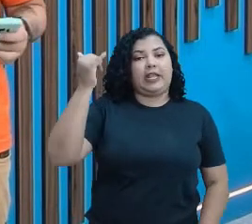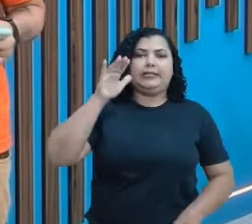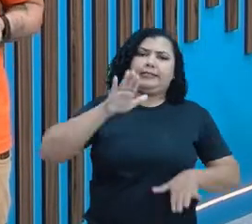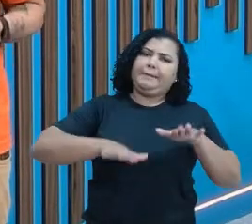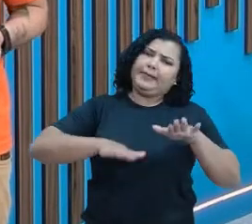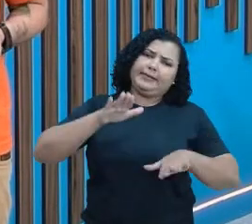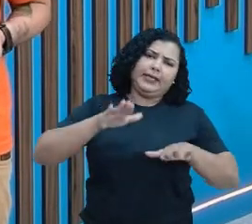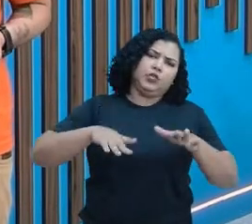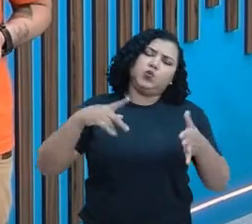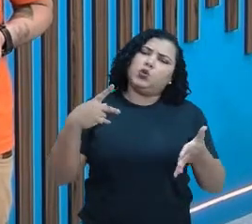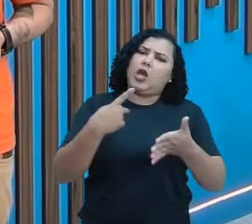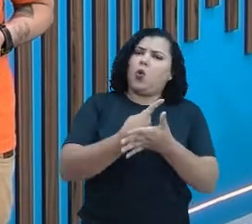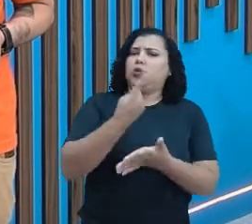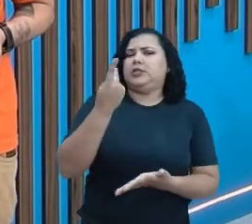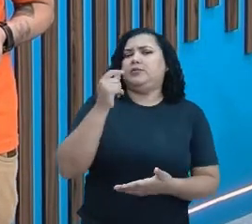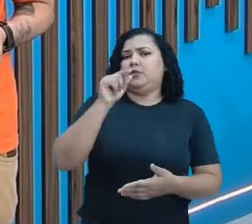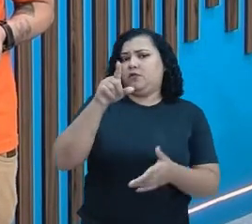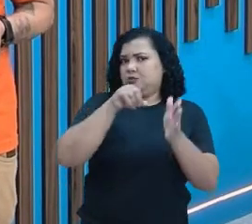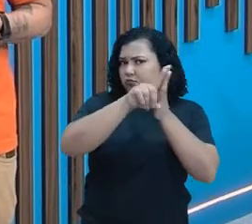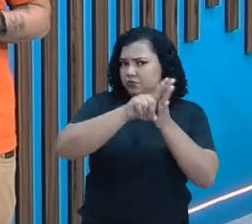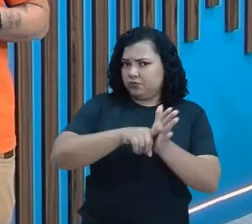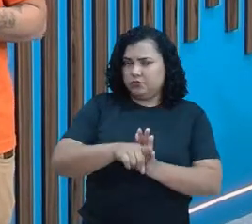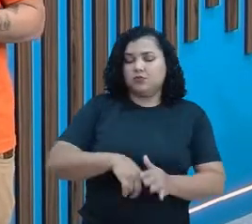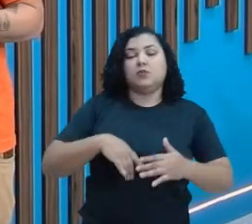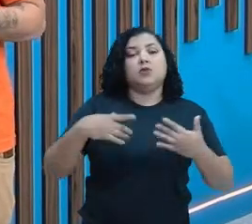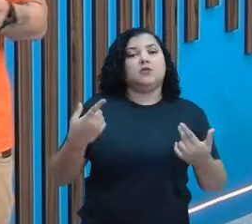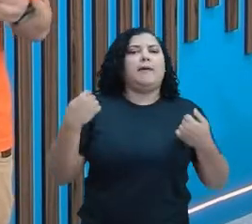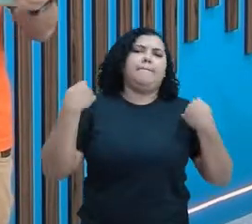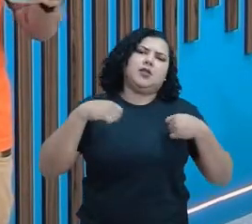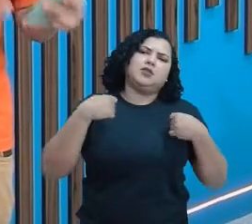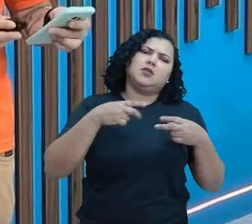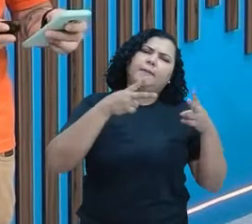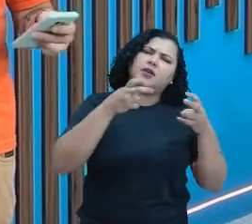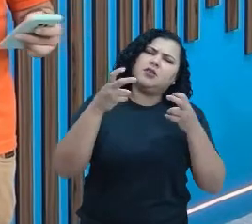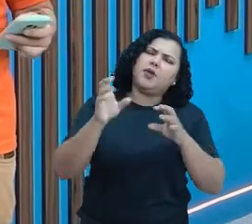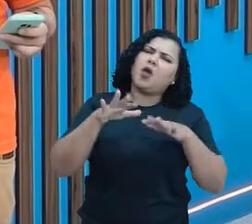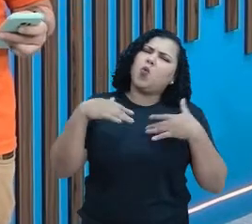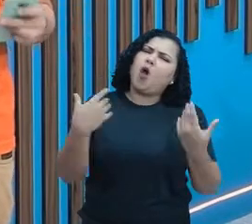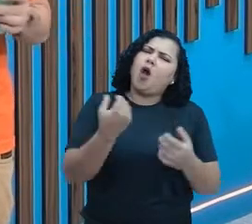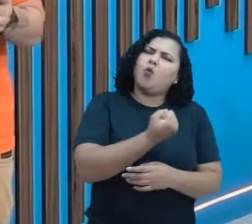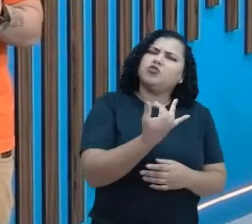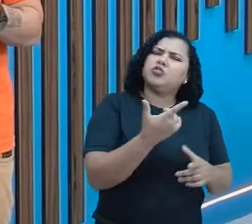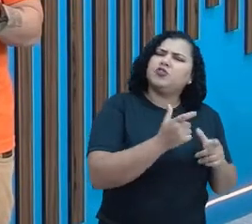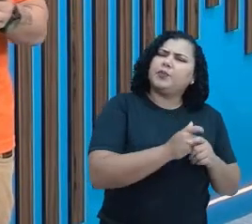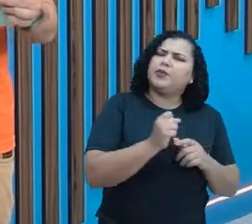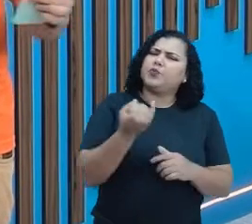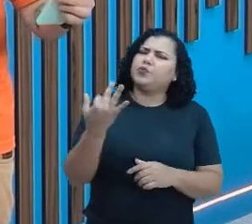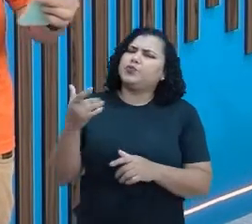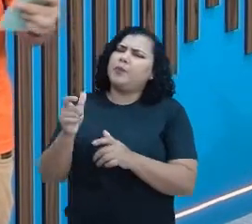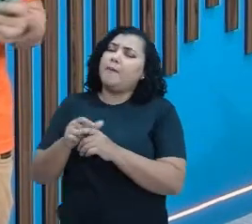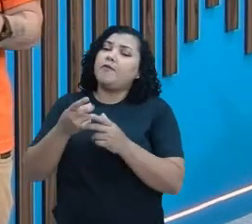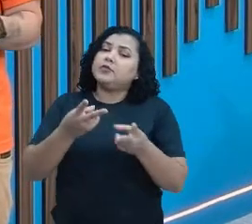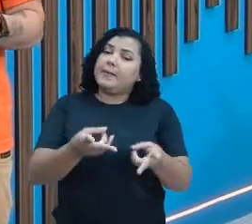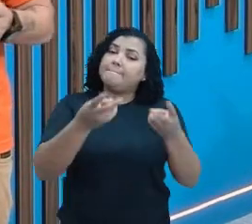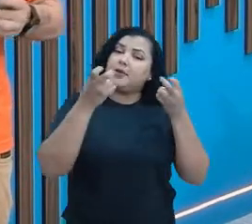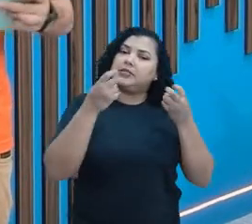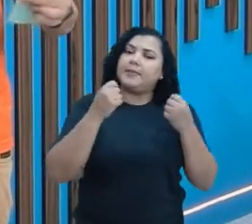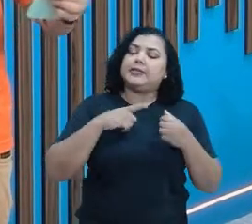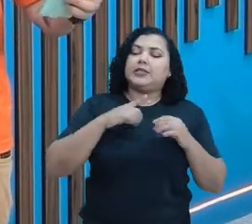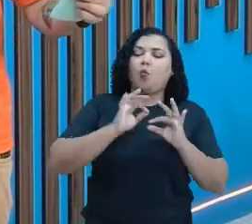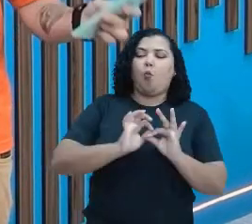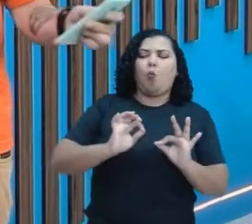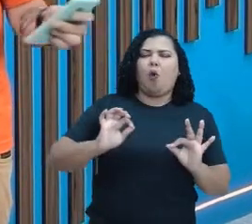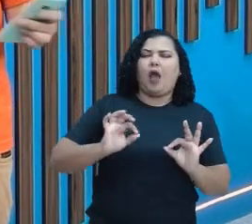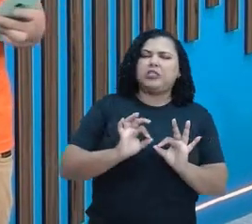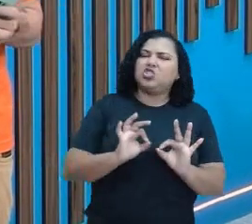do fenômeno que você esteja analisando, você vai tentar observar qual foi o menor, qual foi o maior, para você perceber se há uma distância